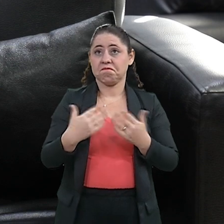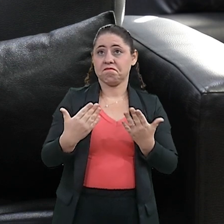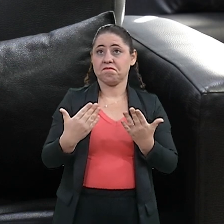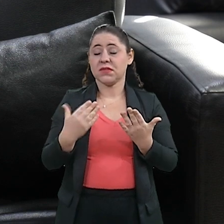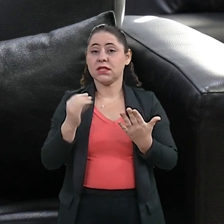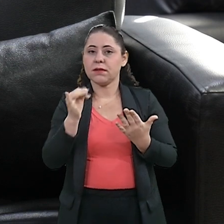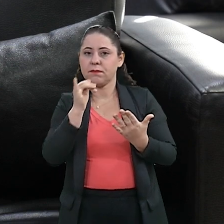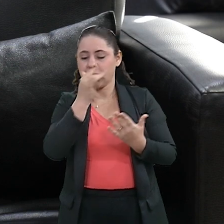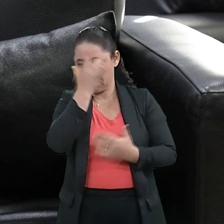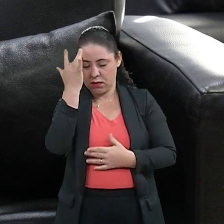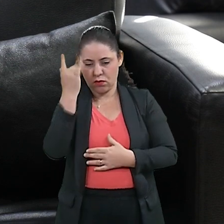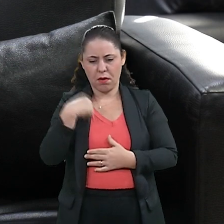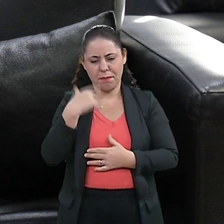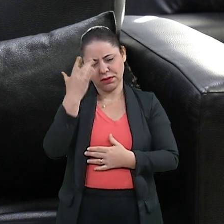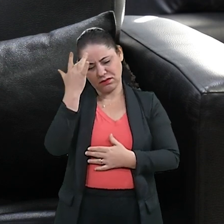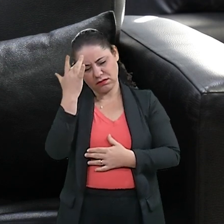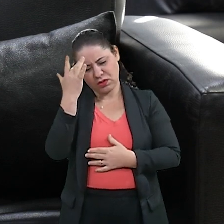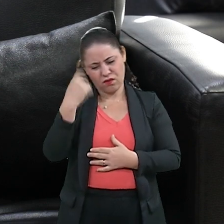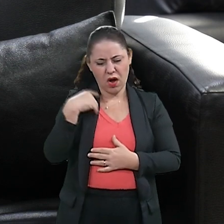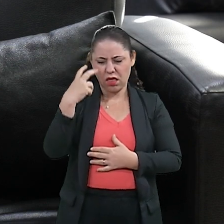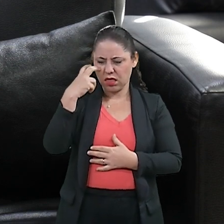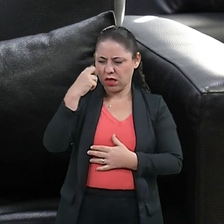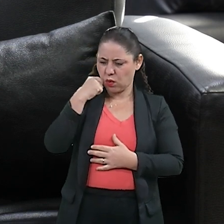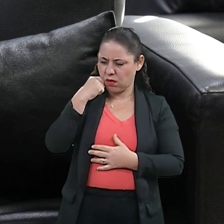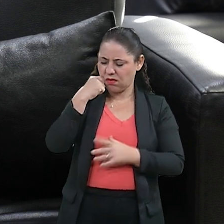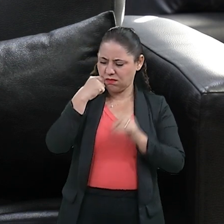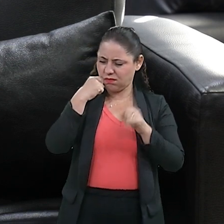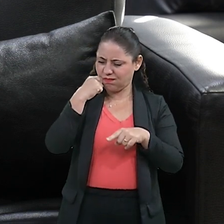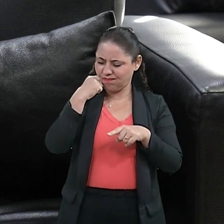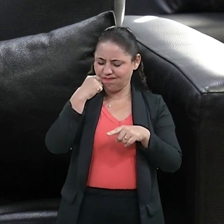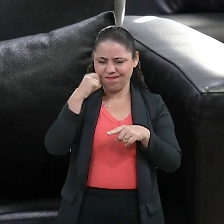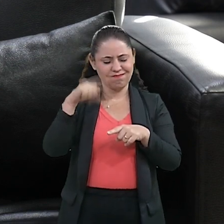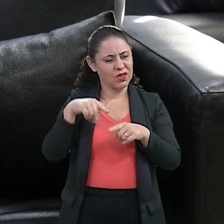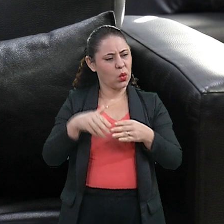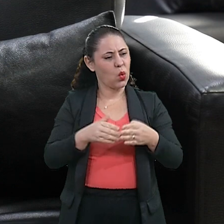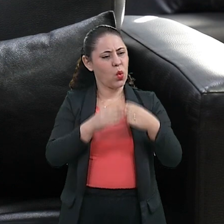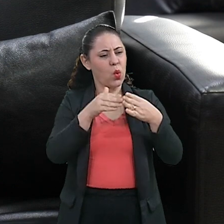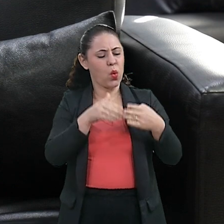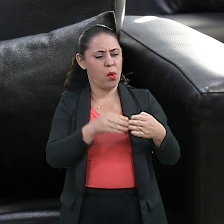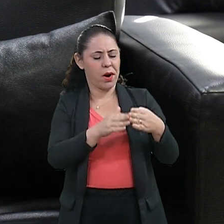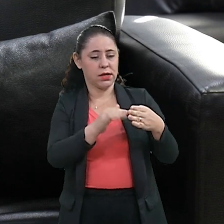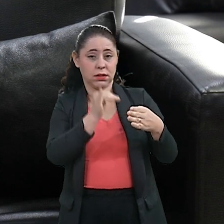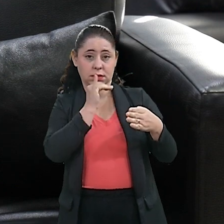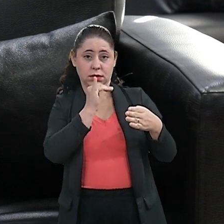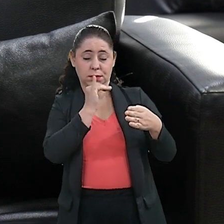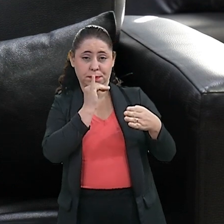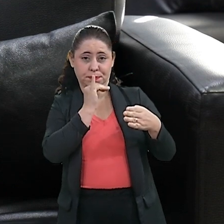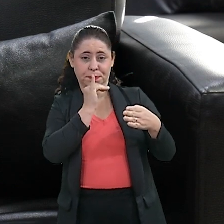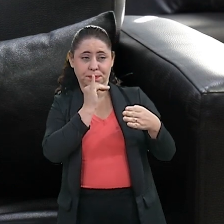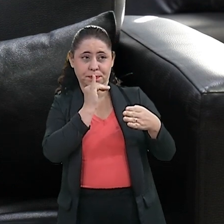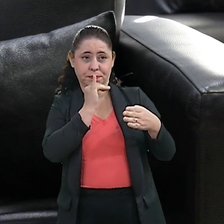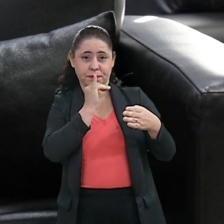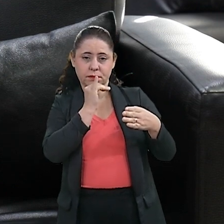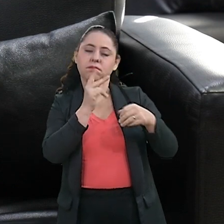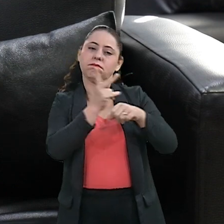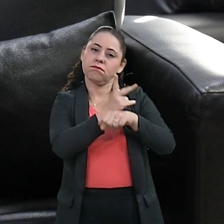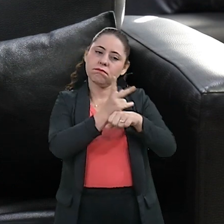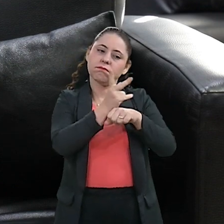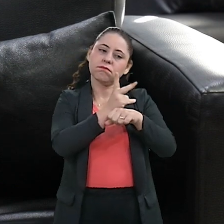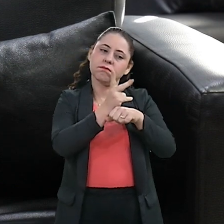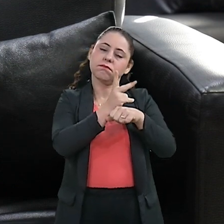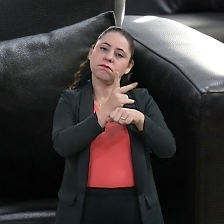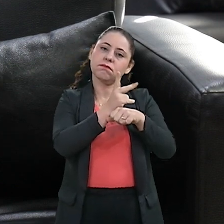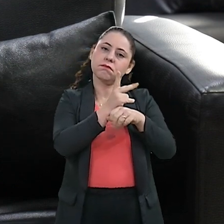porque se a pessoa acha que foi, eu fui adotado em Corumbá, por exemplo, aí a